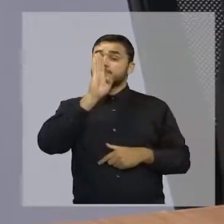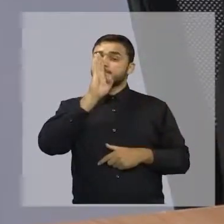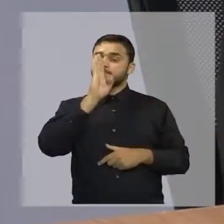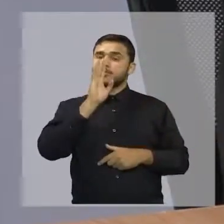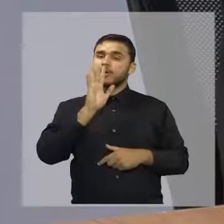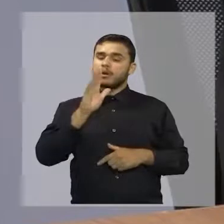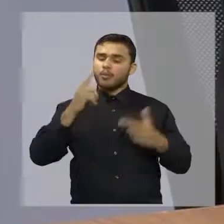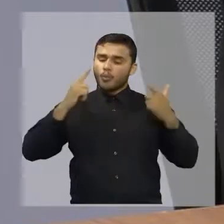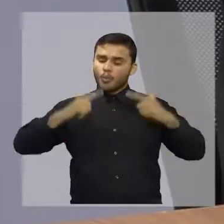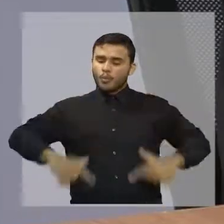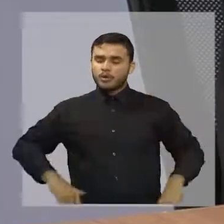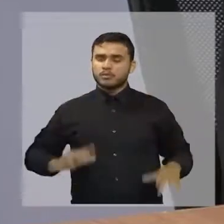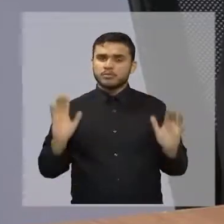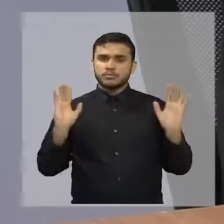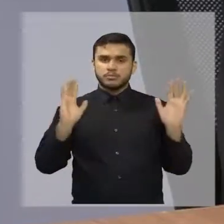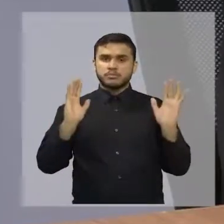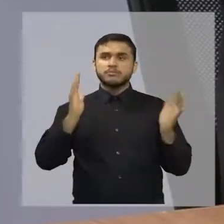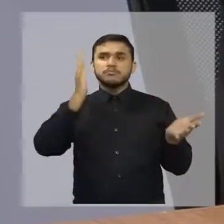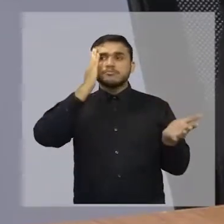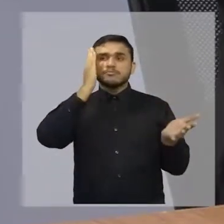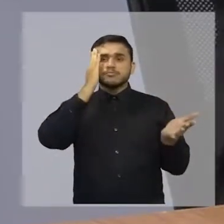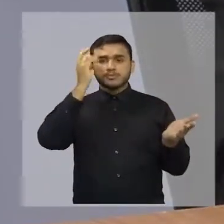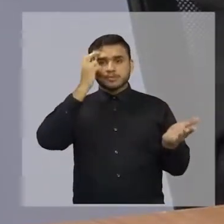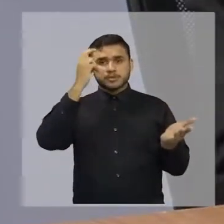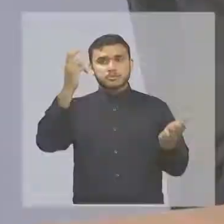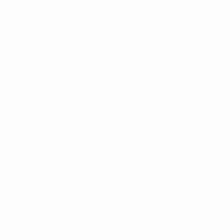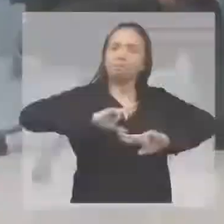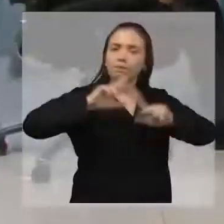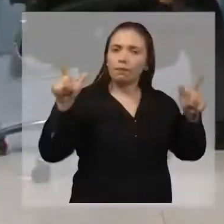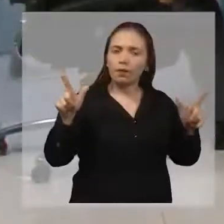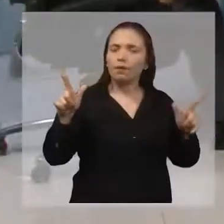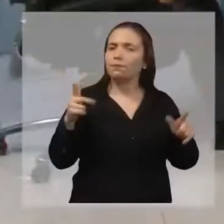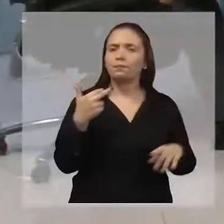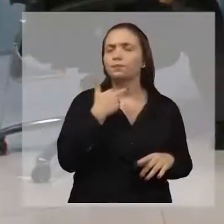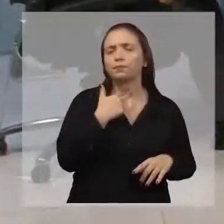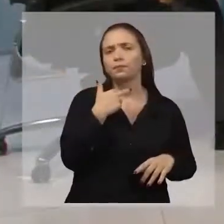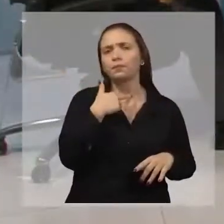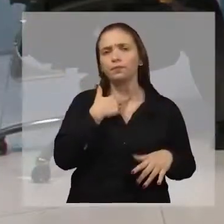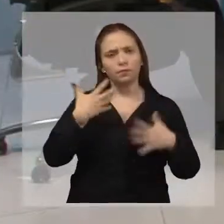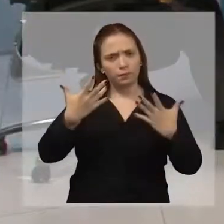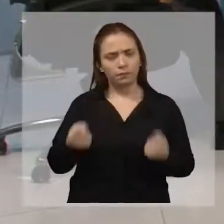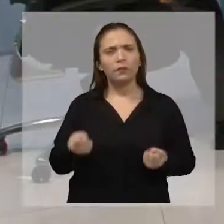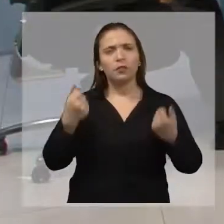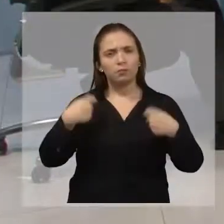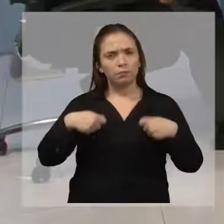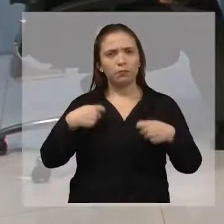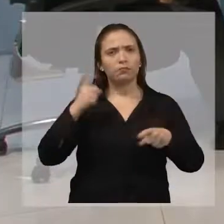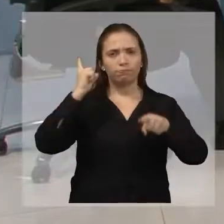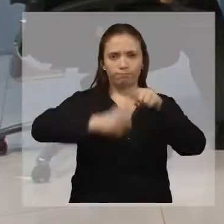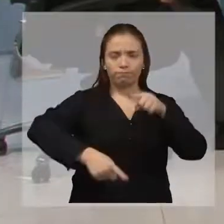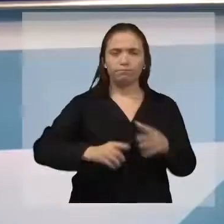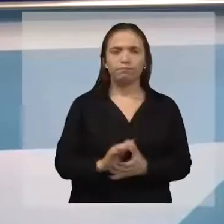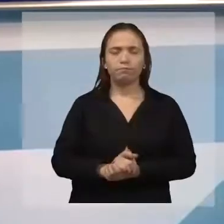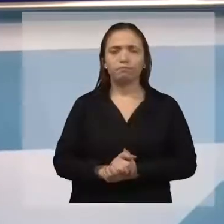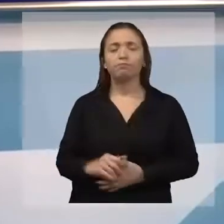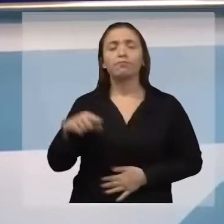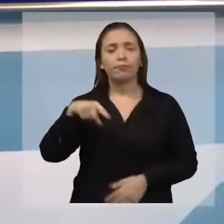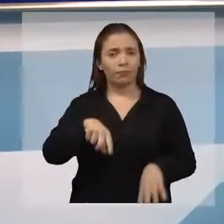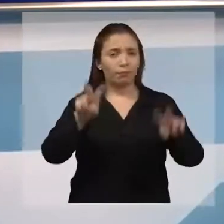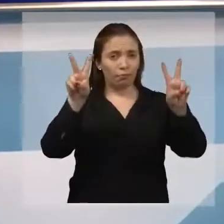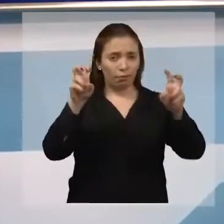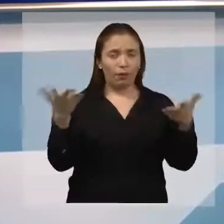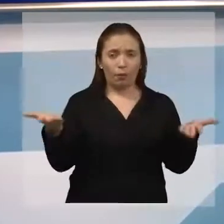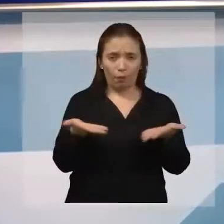de neutralidade inteligente. Essa é a minha opinião. Eu trouxe esse tema aqui para a discussão, professor Roberto, professor